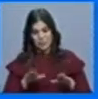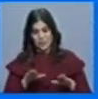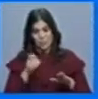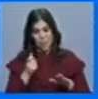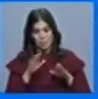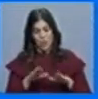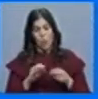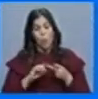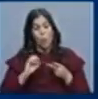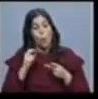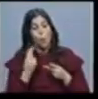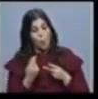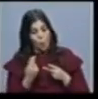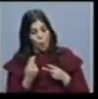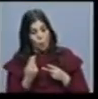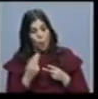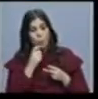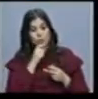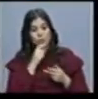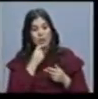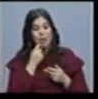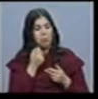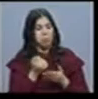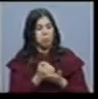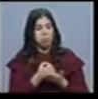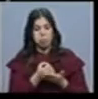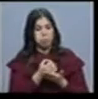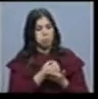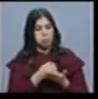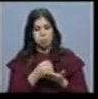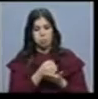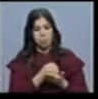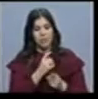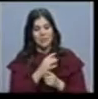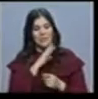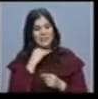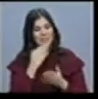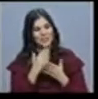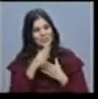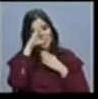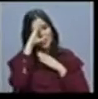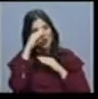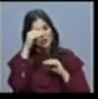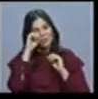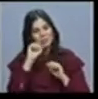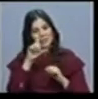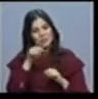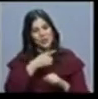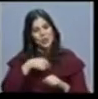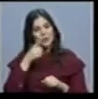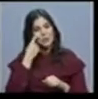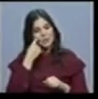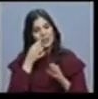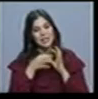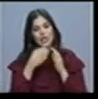ou então praticamente não existia. E, portanto, é curioso como a estudar a Lua e a protuberância da Lua nós também conhecemos, de acordo com este